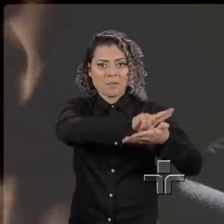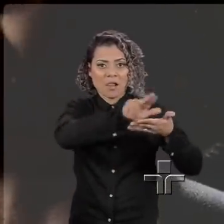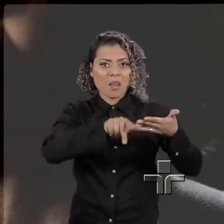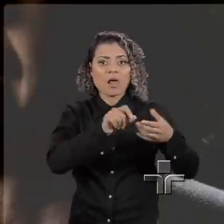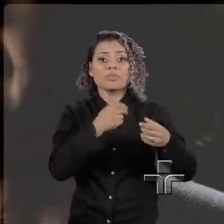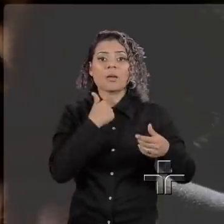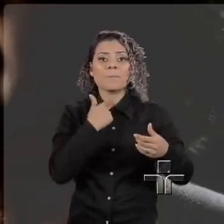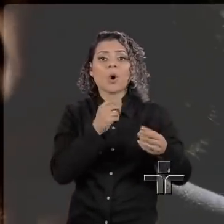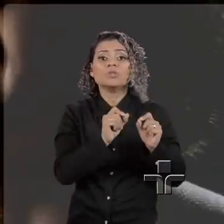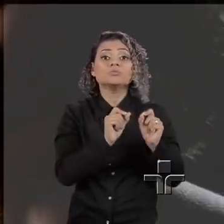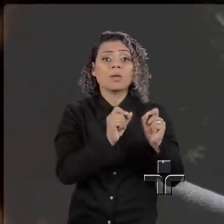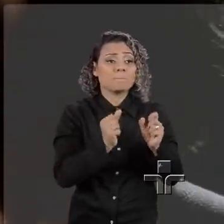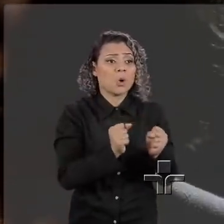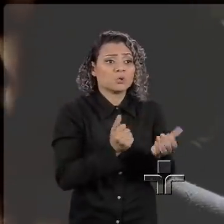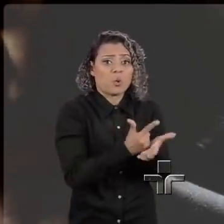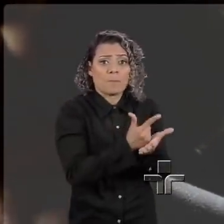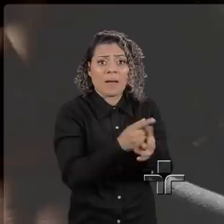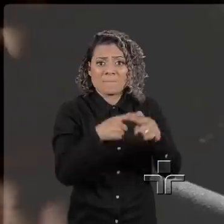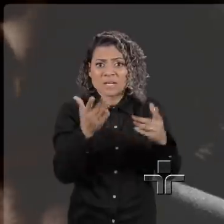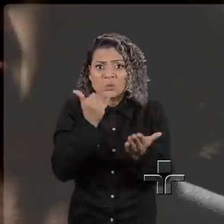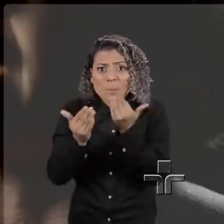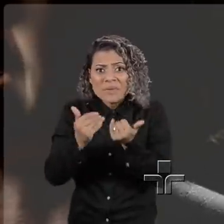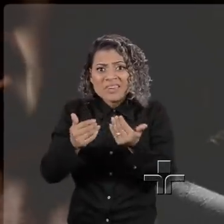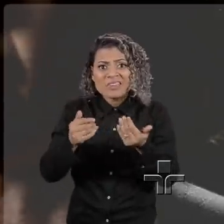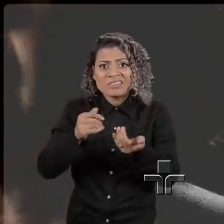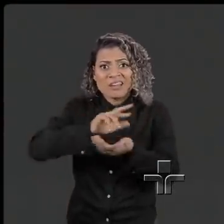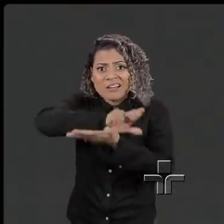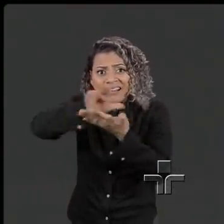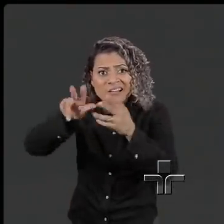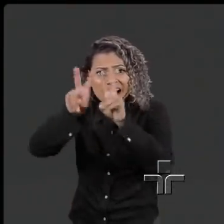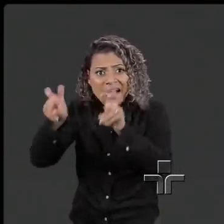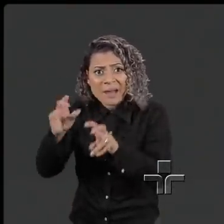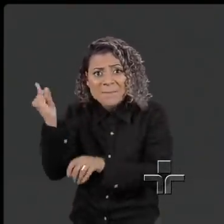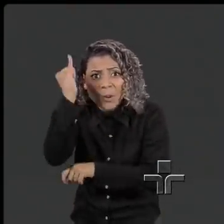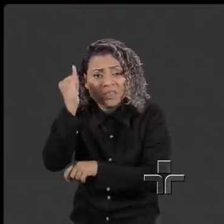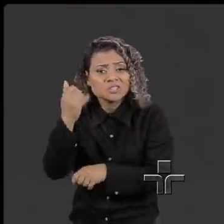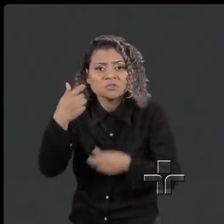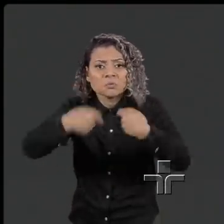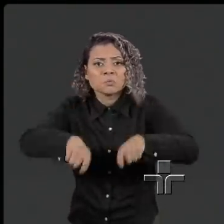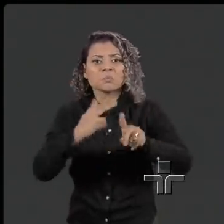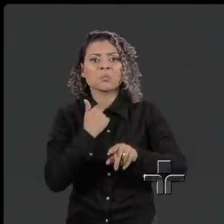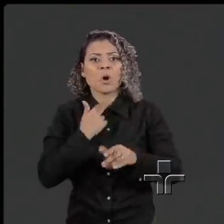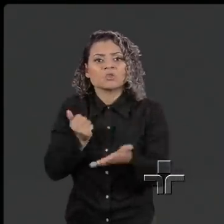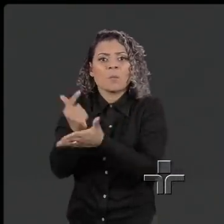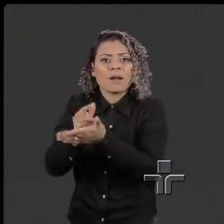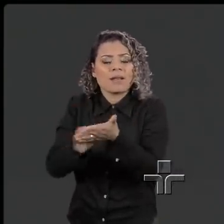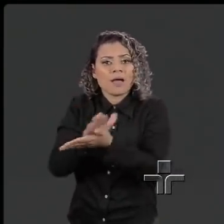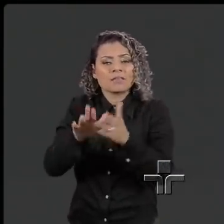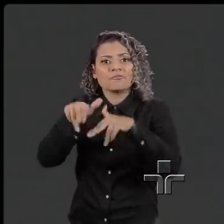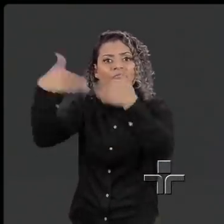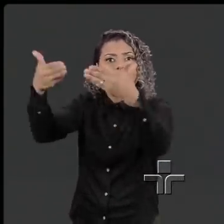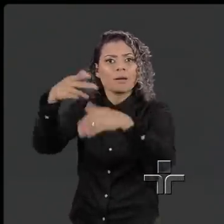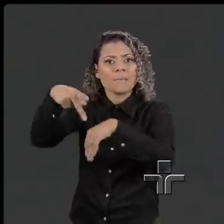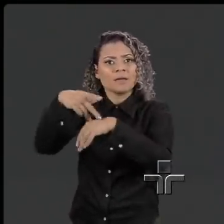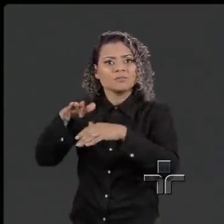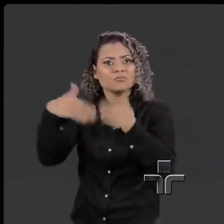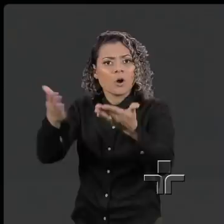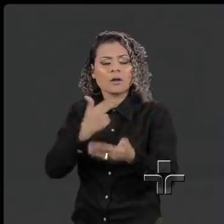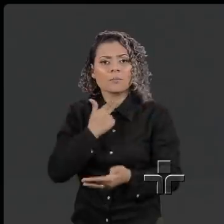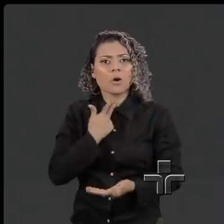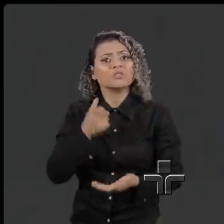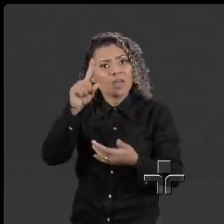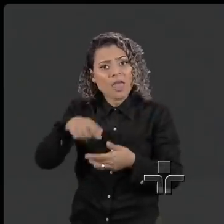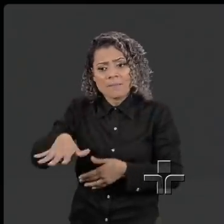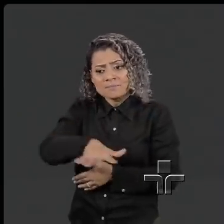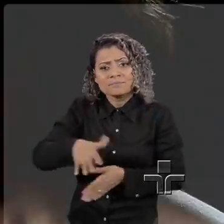para que a população não morra de fome, inanição e que se cria uma situação que é considerada a pior catástrofe humanitária do